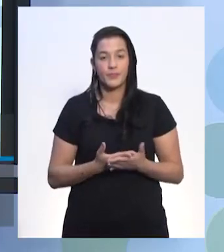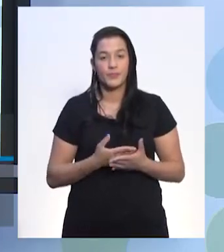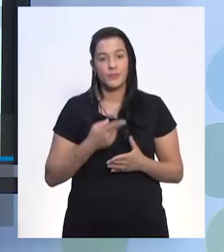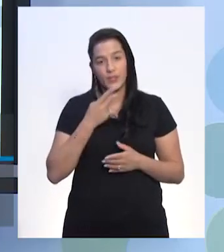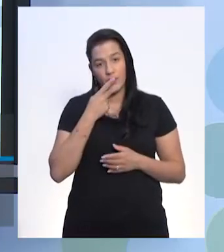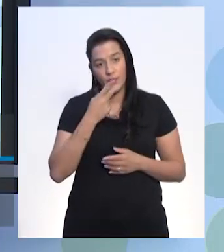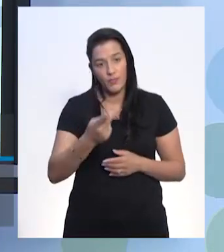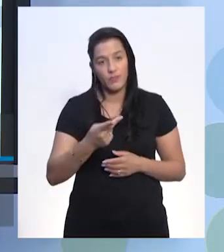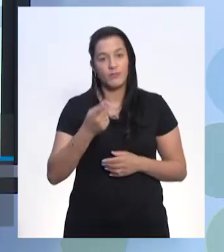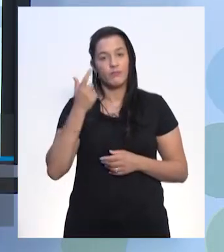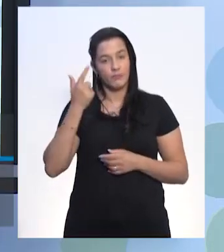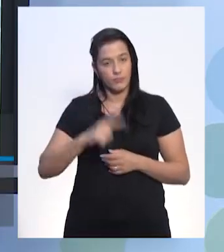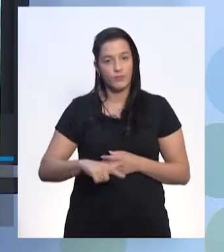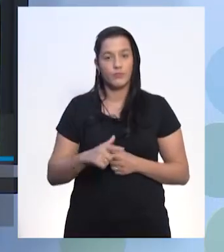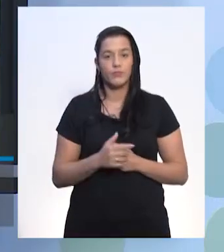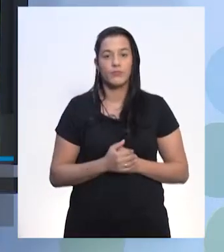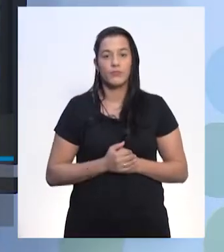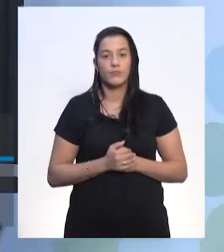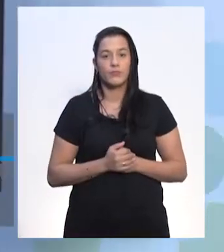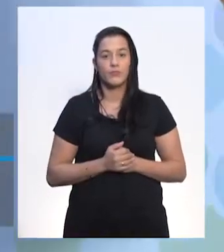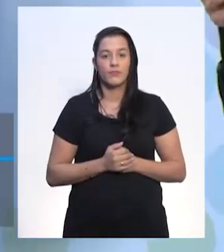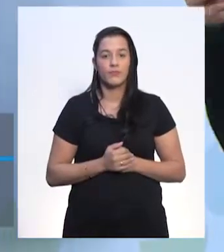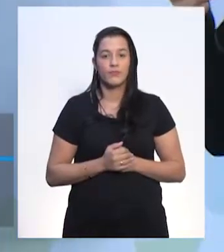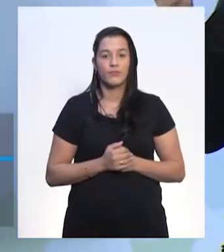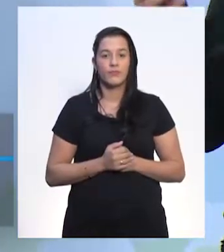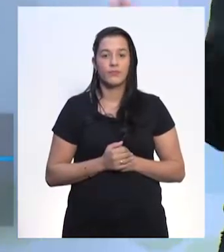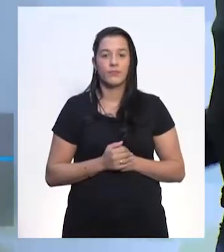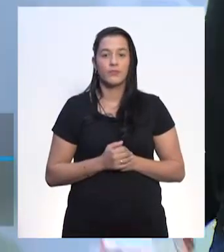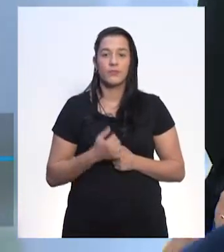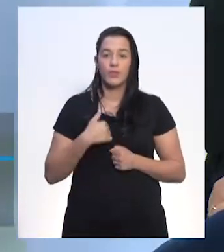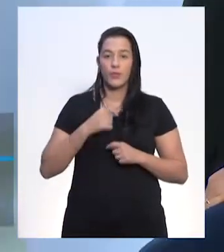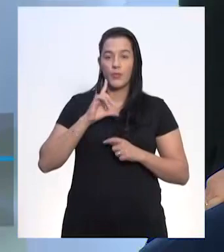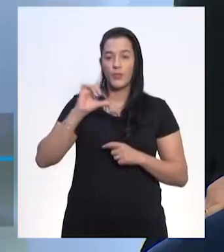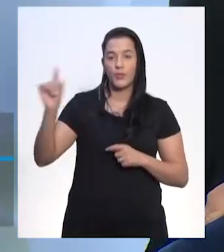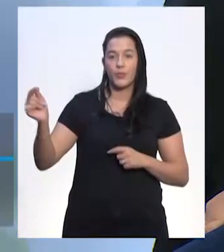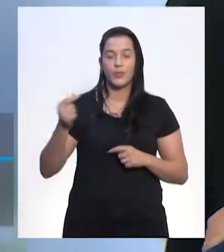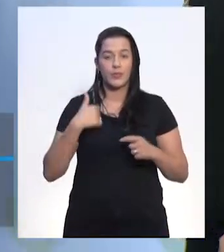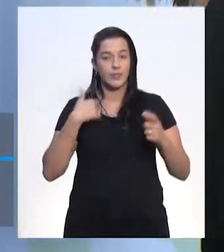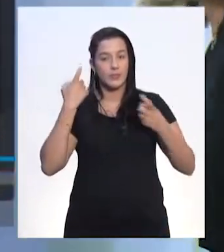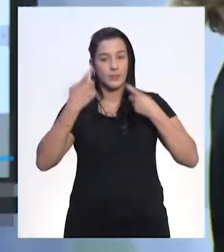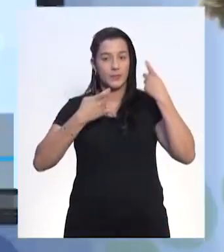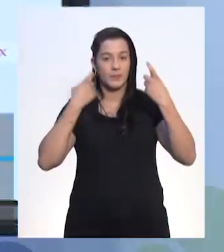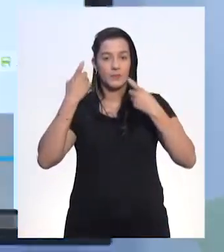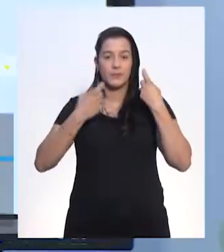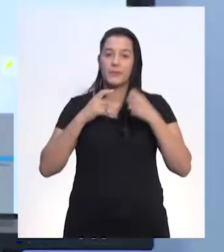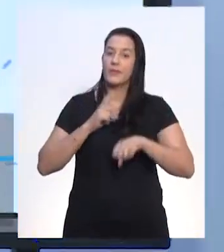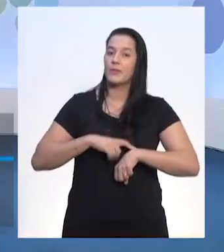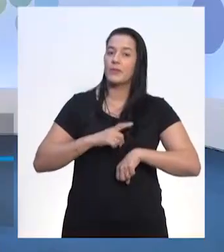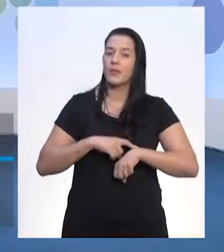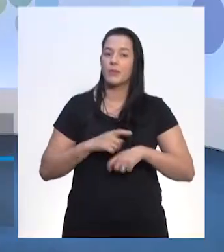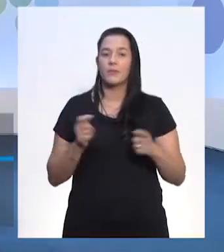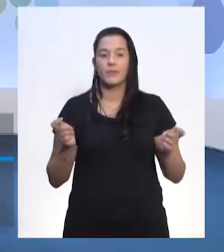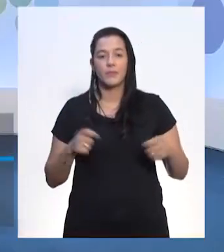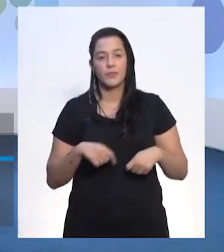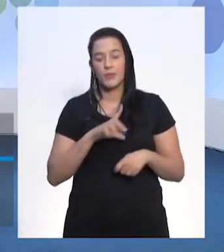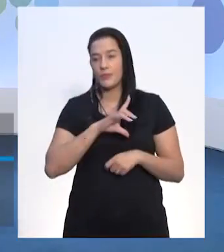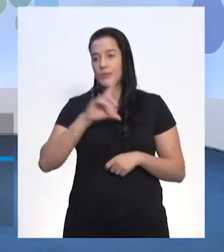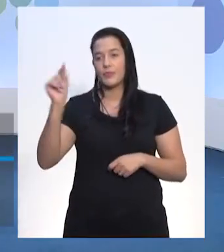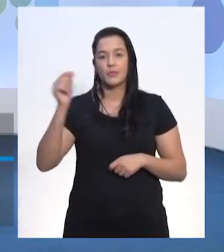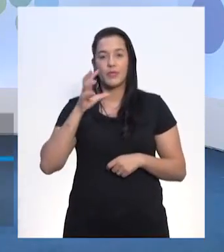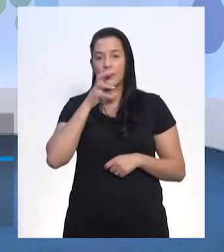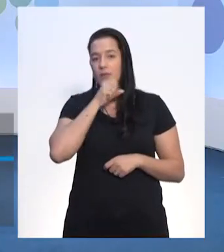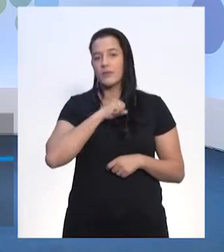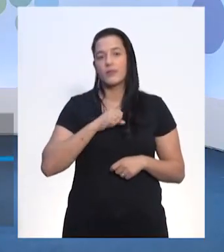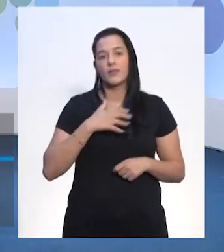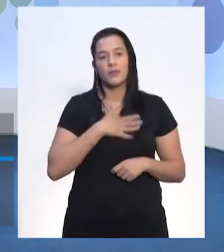que faço, eu faço. Então, vamos embora? Não voou mesmo a aula. E a gente estava preocupada, né, Mara? Eu estava preocupada, mas a aula voou, é um assunto